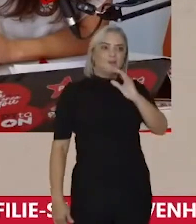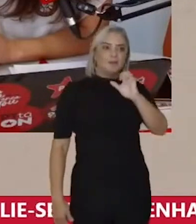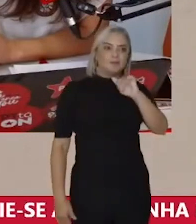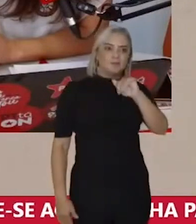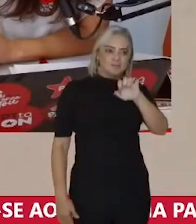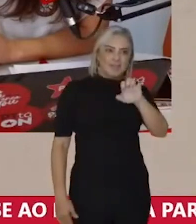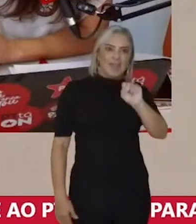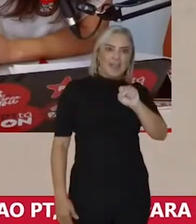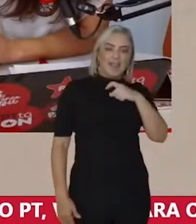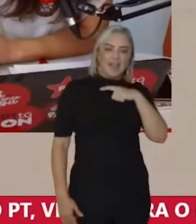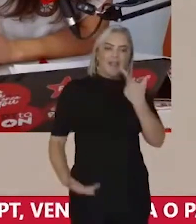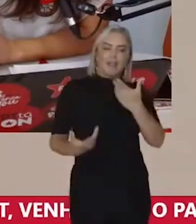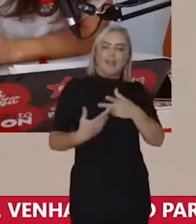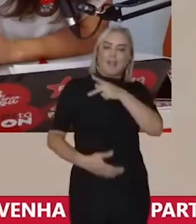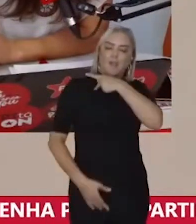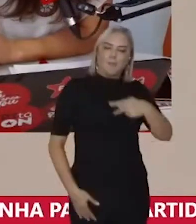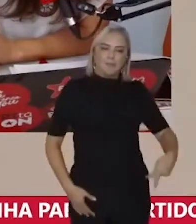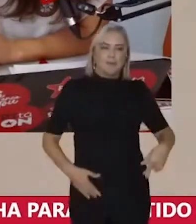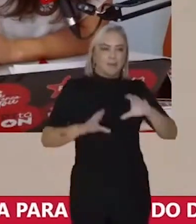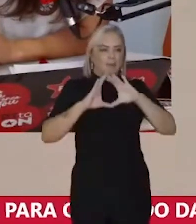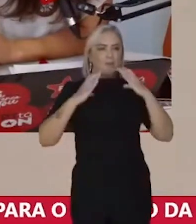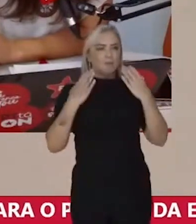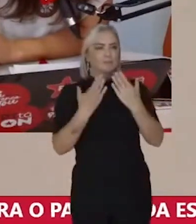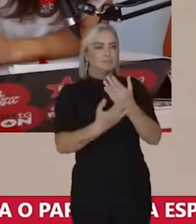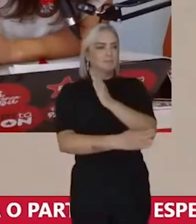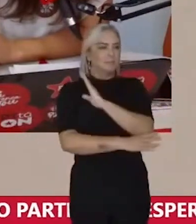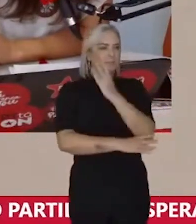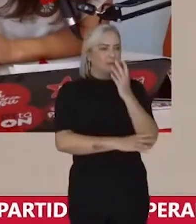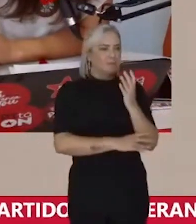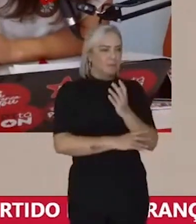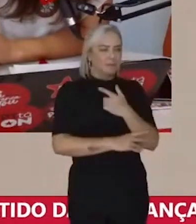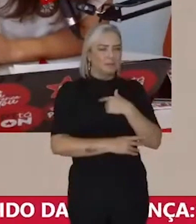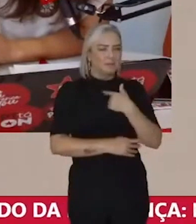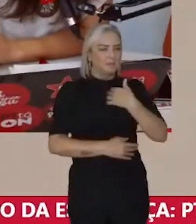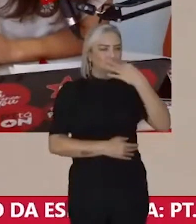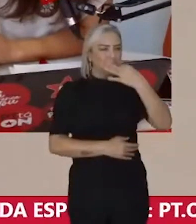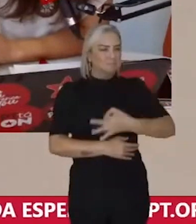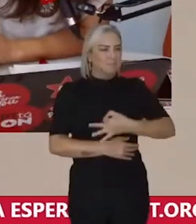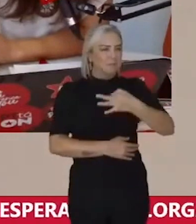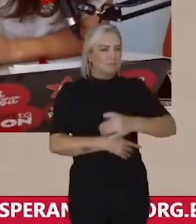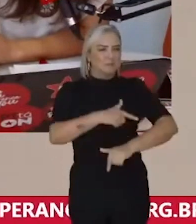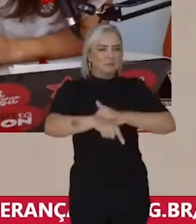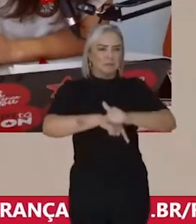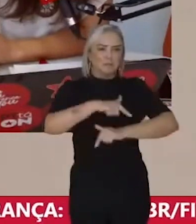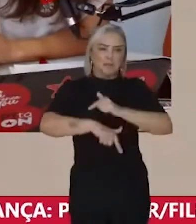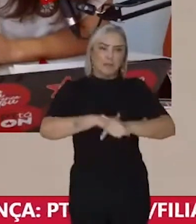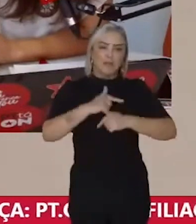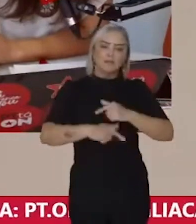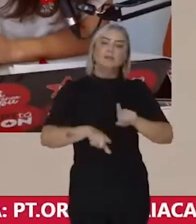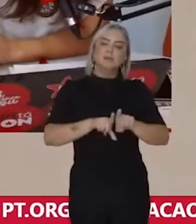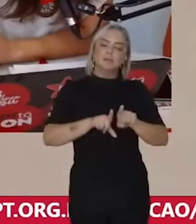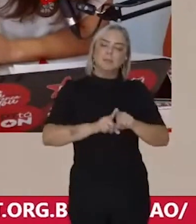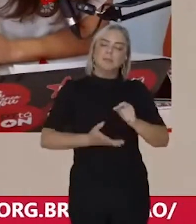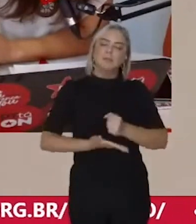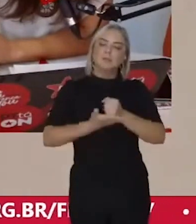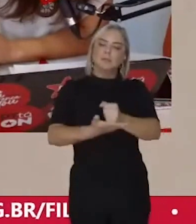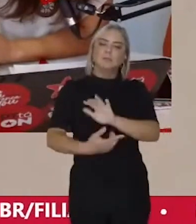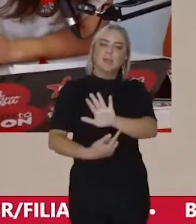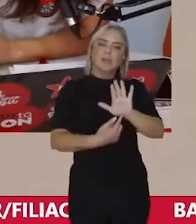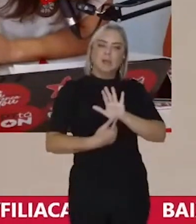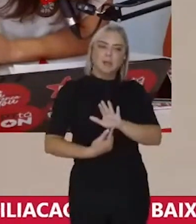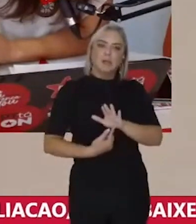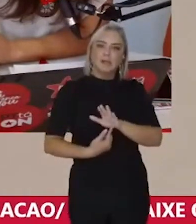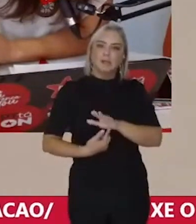tem feito um trabalho primoroso, um trabalho extremamente consistente, né, e de contribuir com o